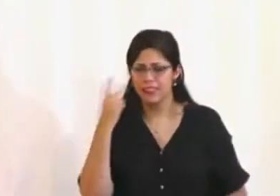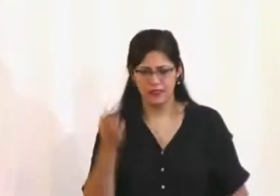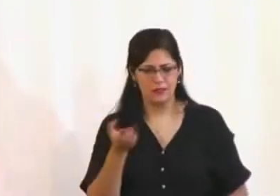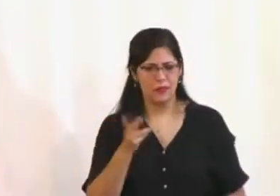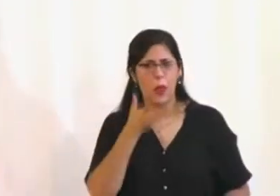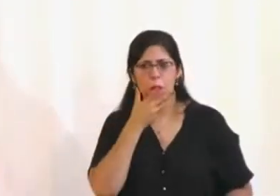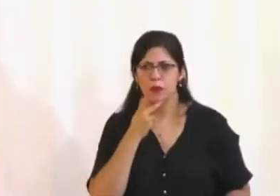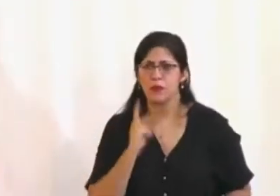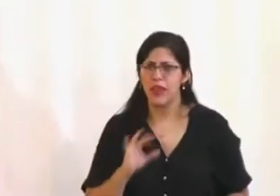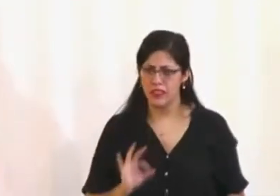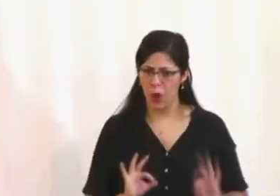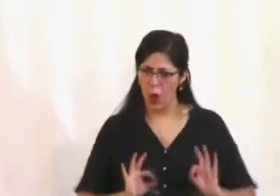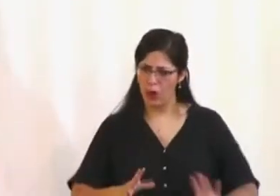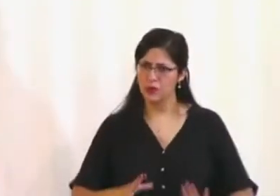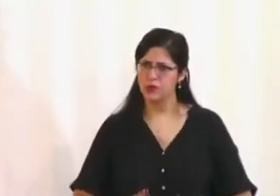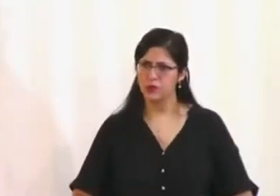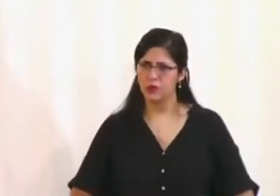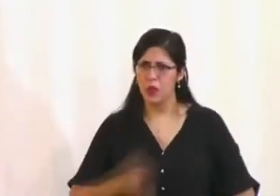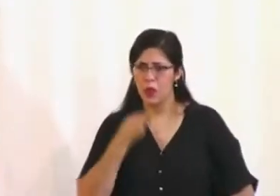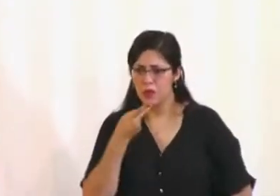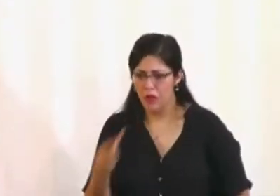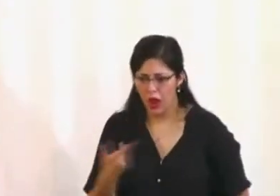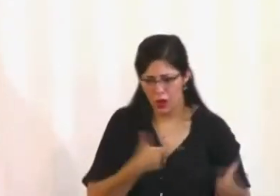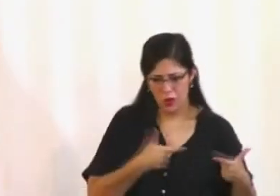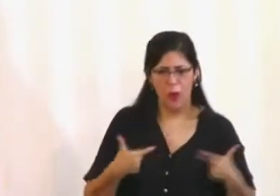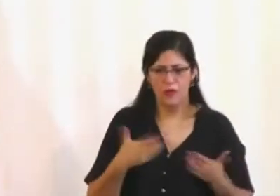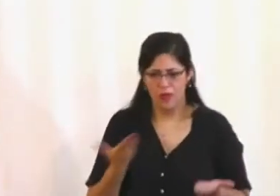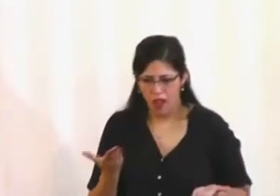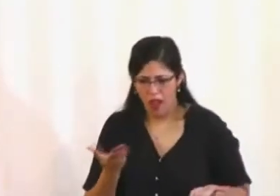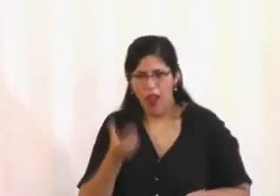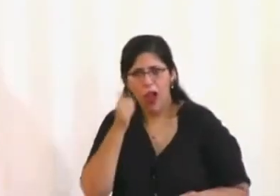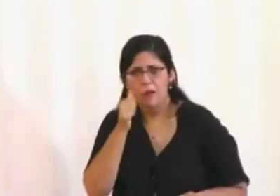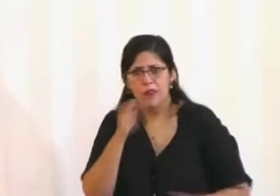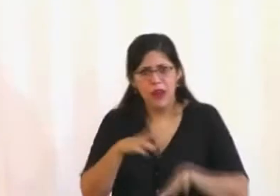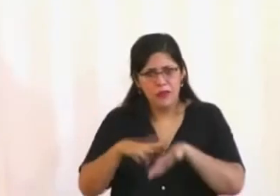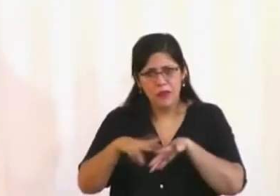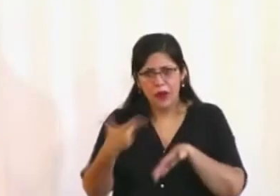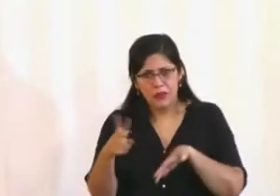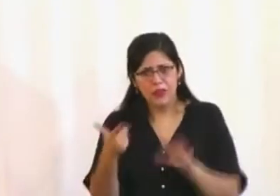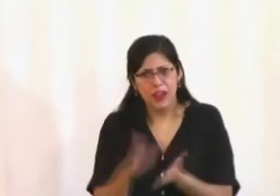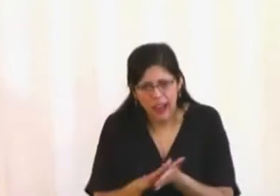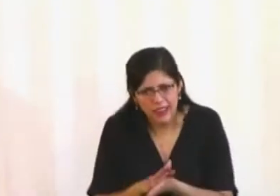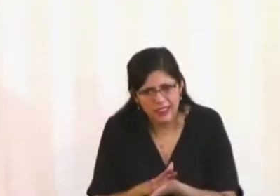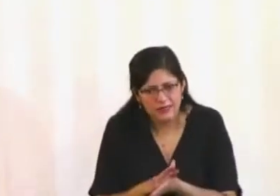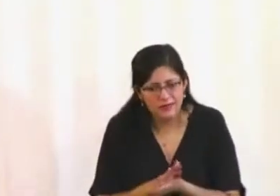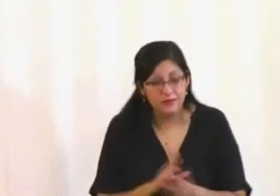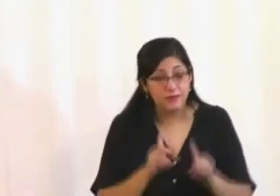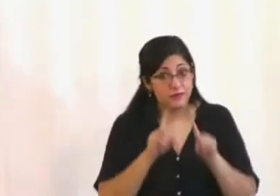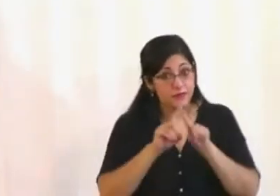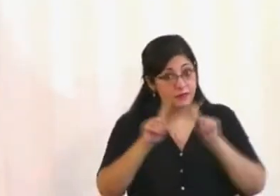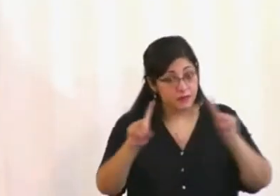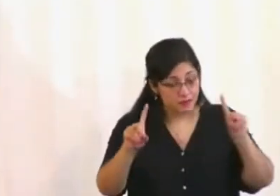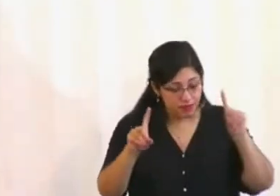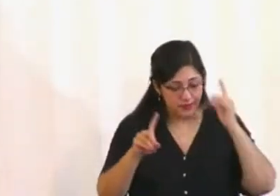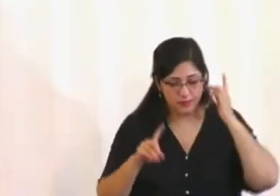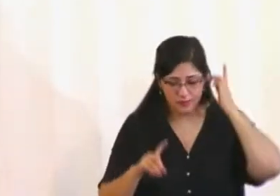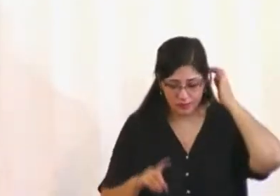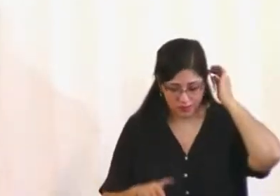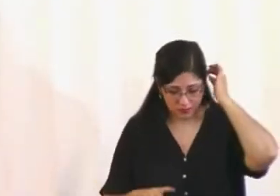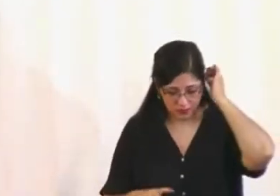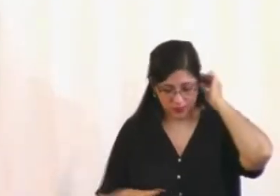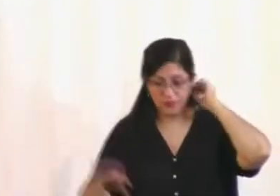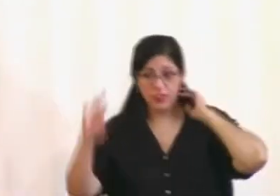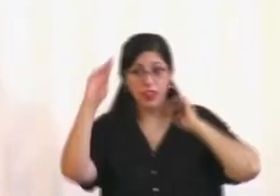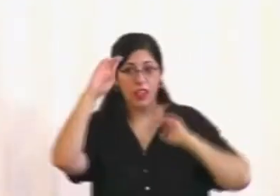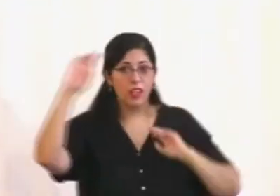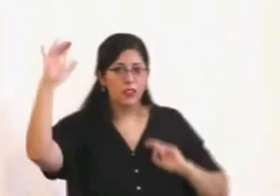piedade daquela senhora. E ela falou que ia preparar um bocado, um bolo, e ia morrer. Mas o Senhor mostrando, não só para Elias, mas agora para aquela viúva,